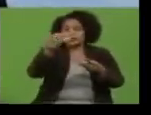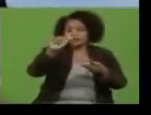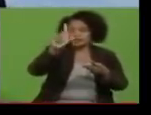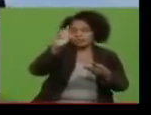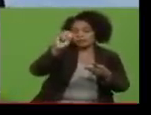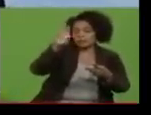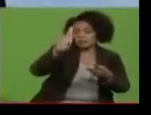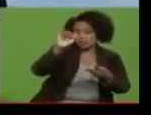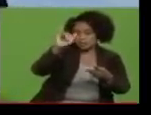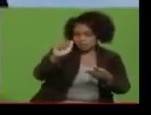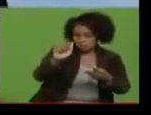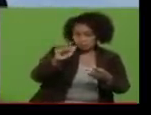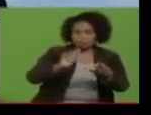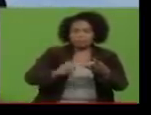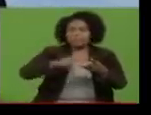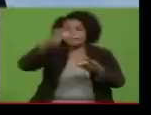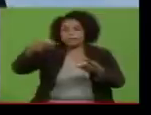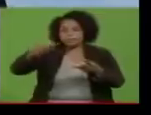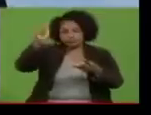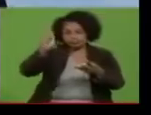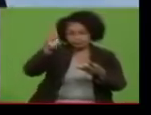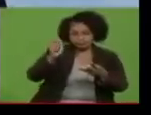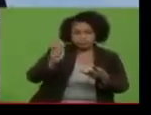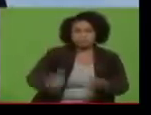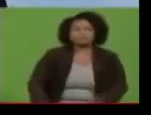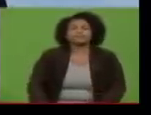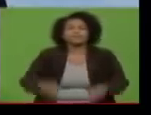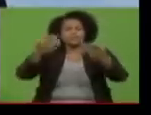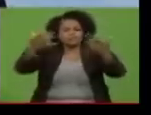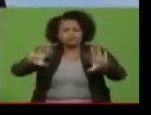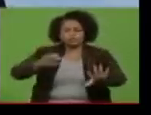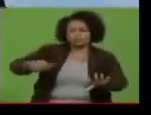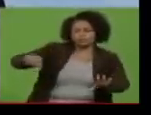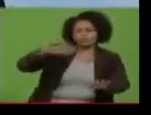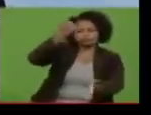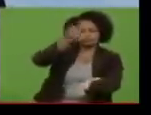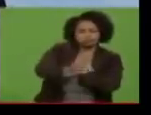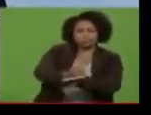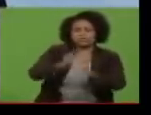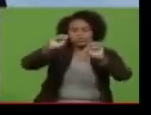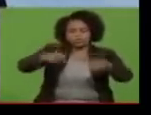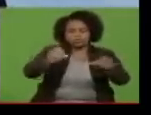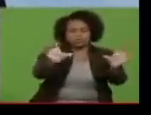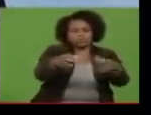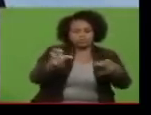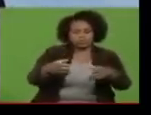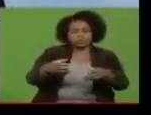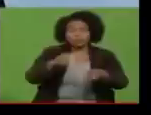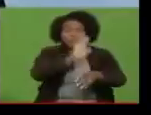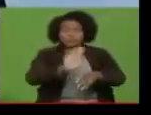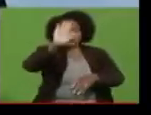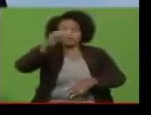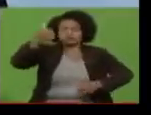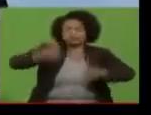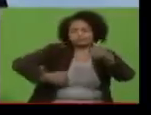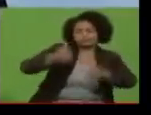extensionistas. Foi assim que autorizamos o reinício do treino das seleções nacionais qualificadas